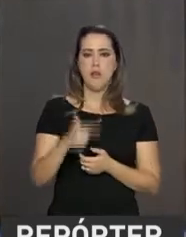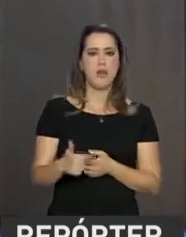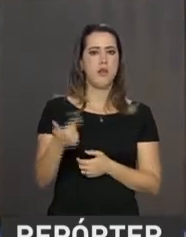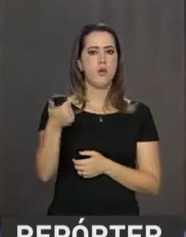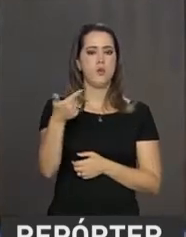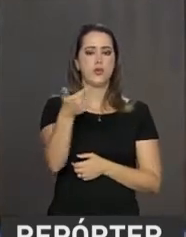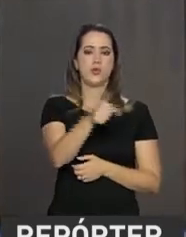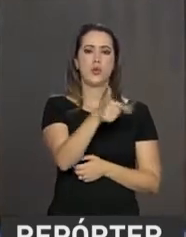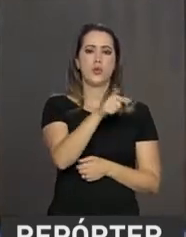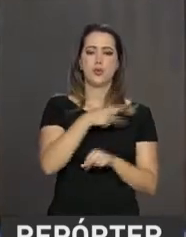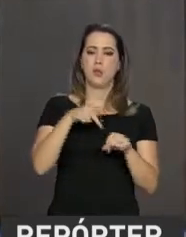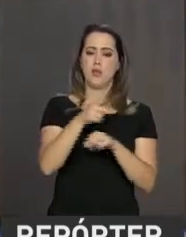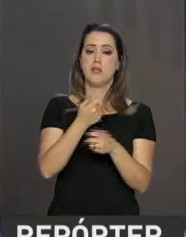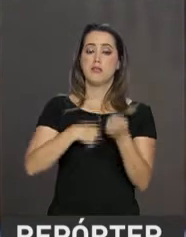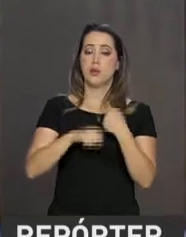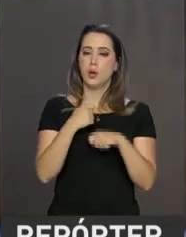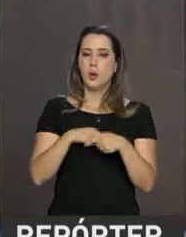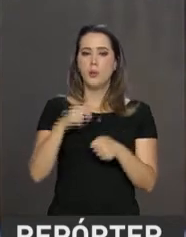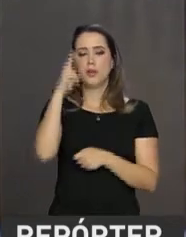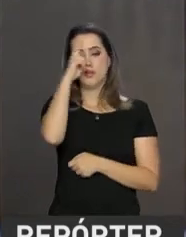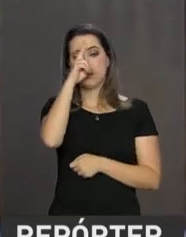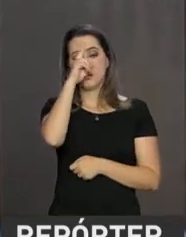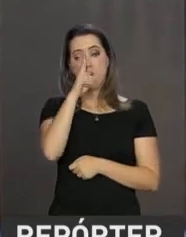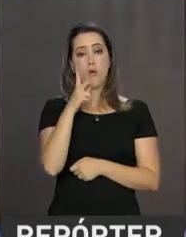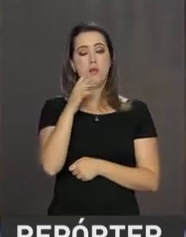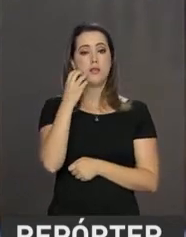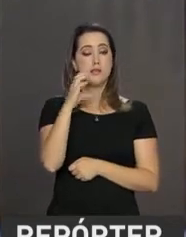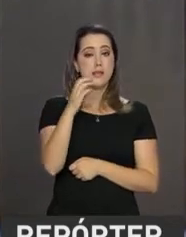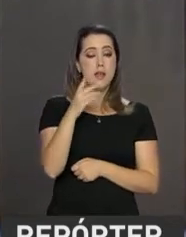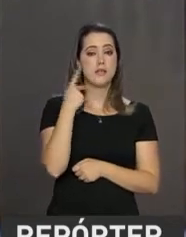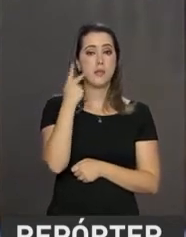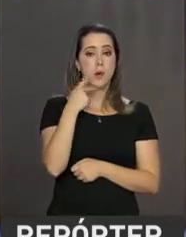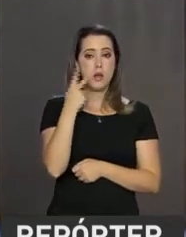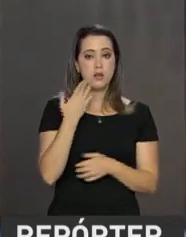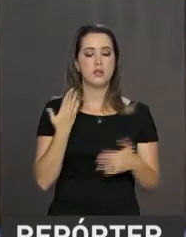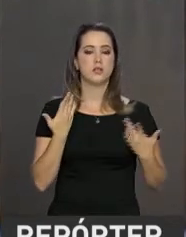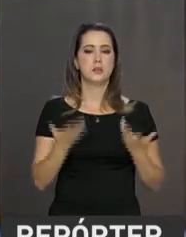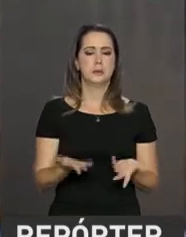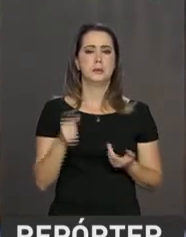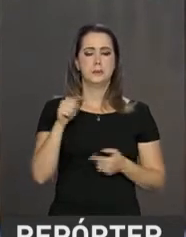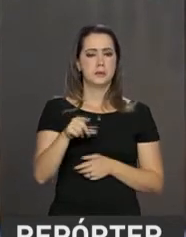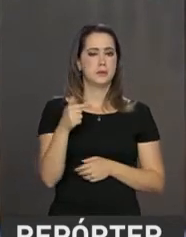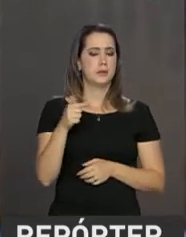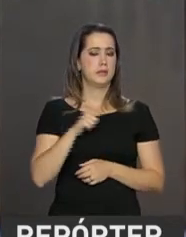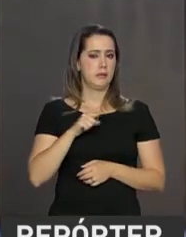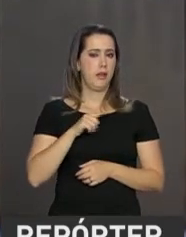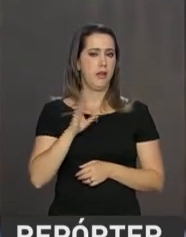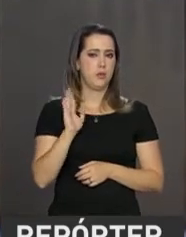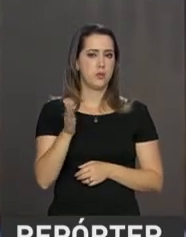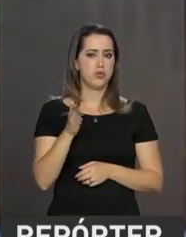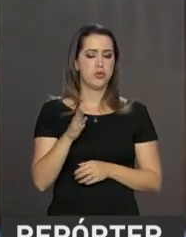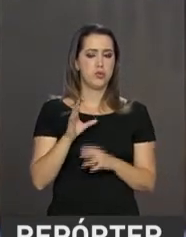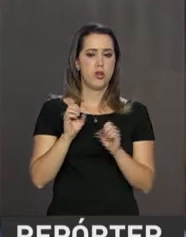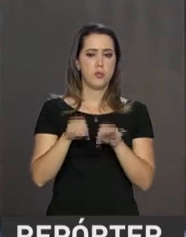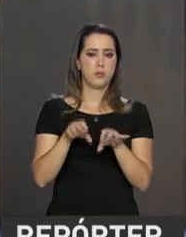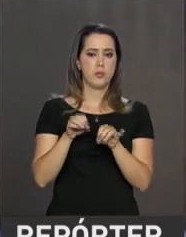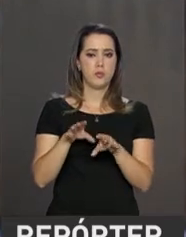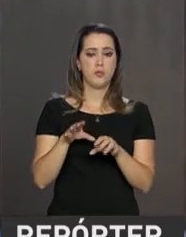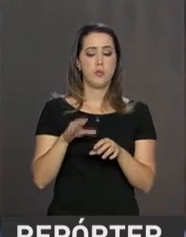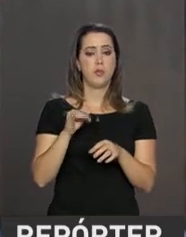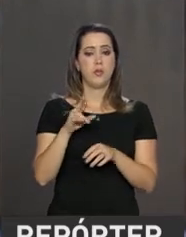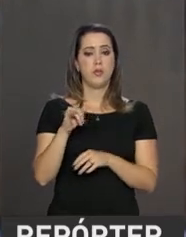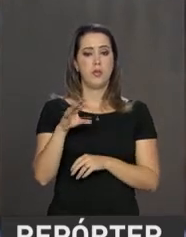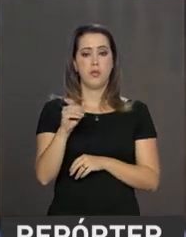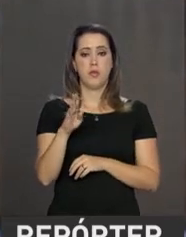estrangeiras, economia, história, ciência política, que aqui nós temos a formação do Instituto Rio Branco, uma